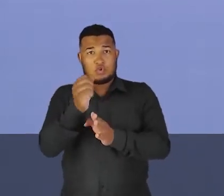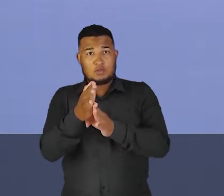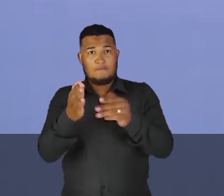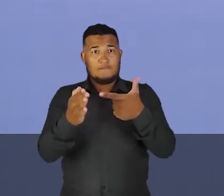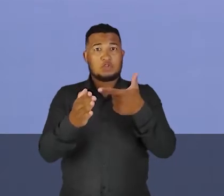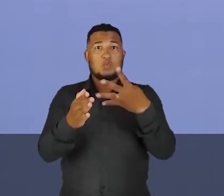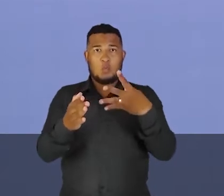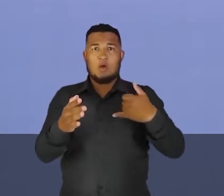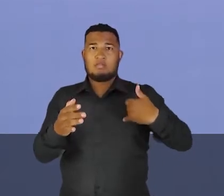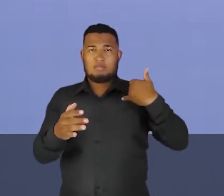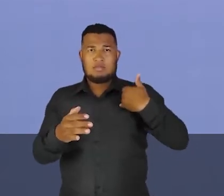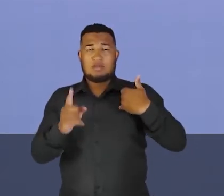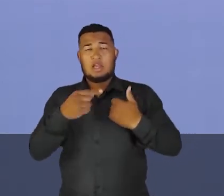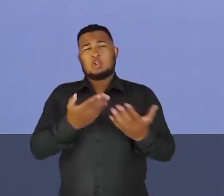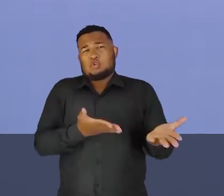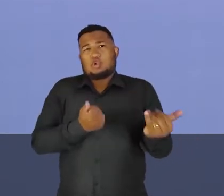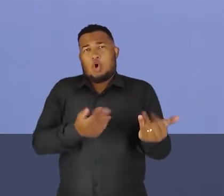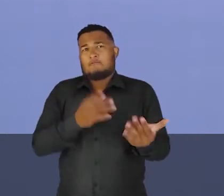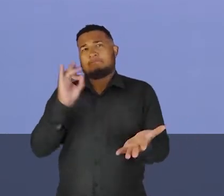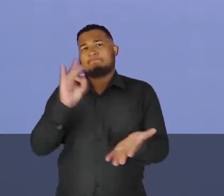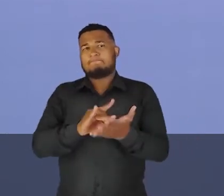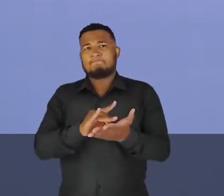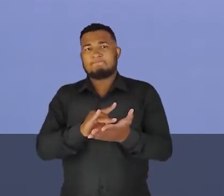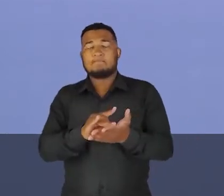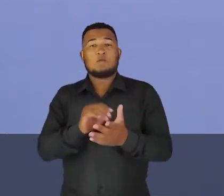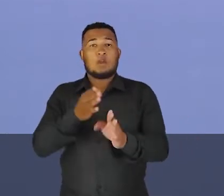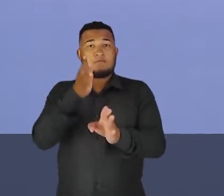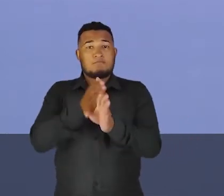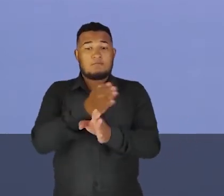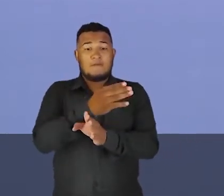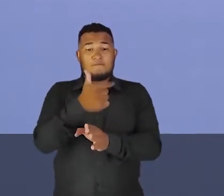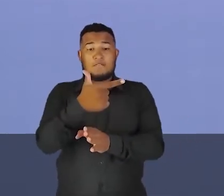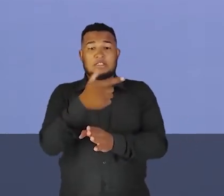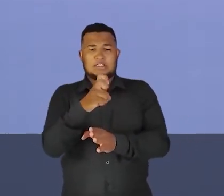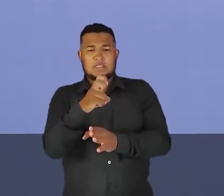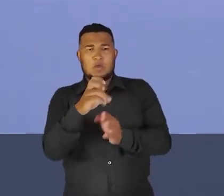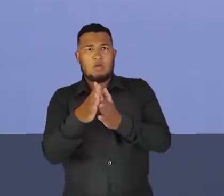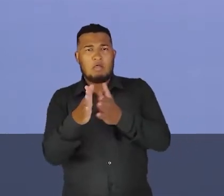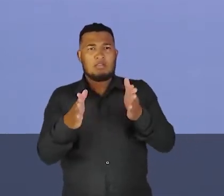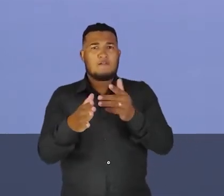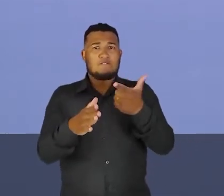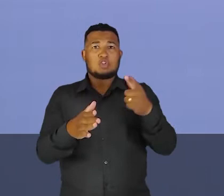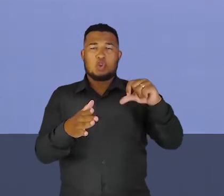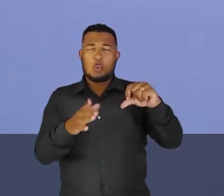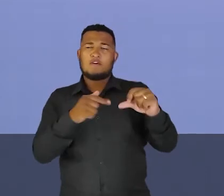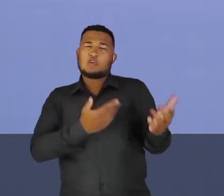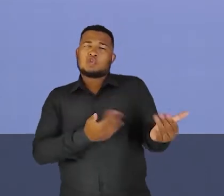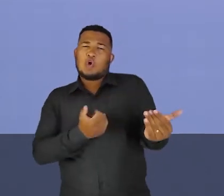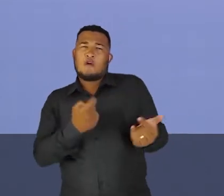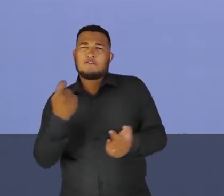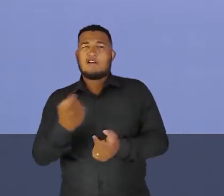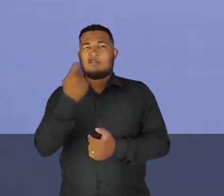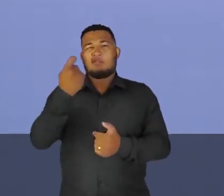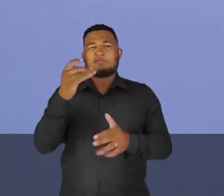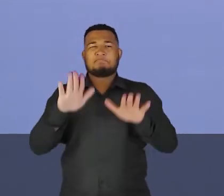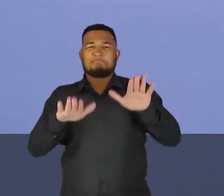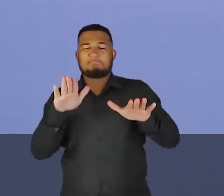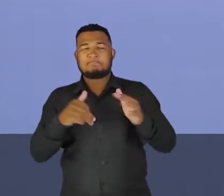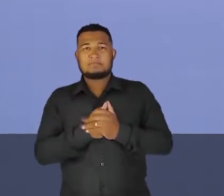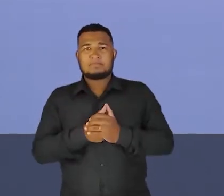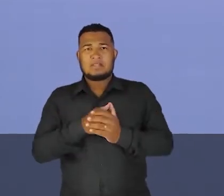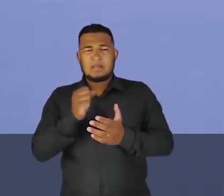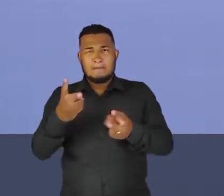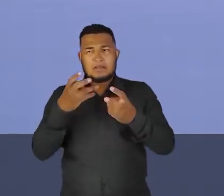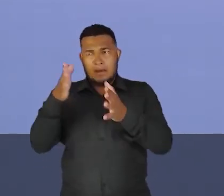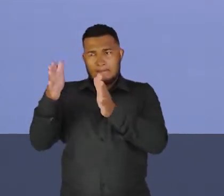são classificados como jovens e a faixa de 25 a 29 anos são jovens adultos. Então, se a gente for considerar essa divisão, a gente